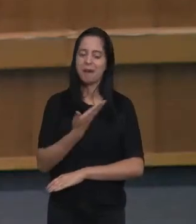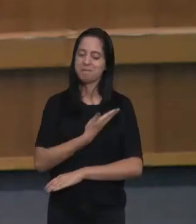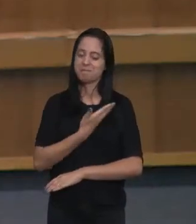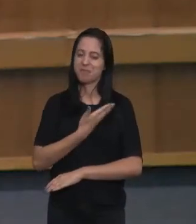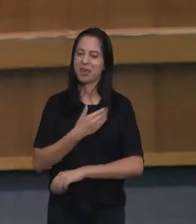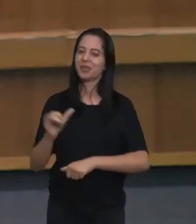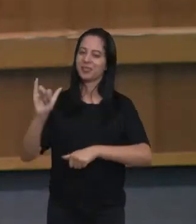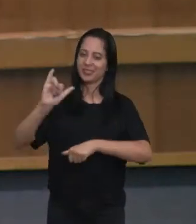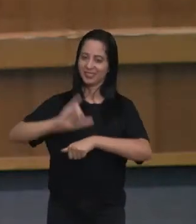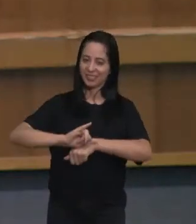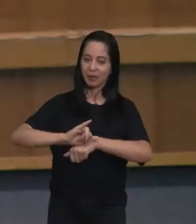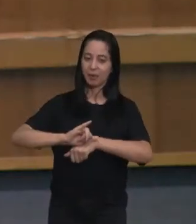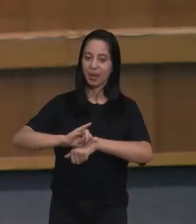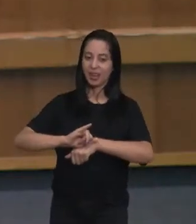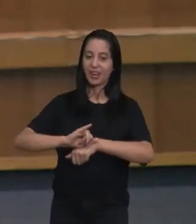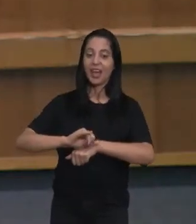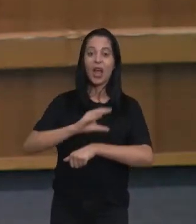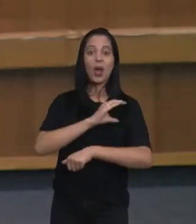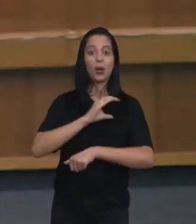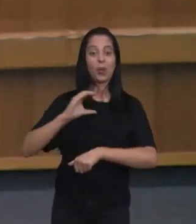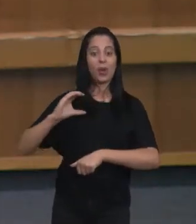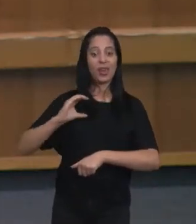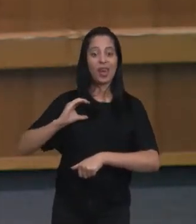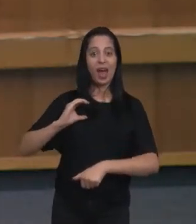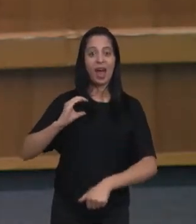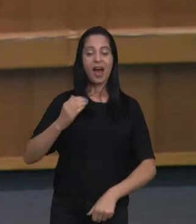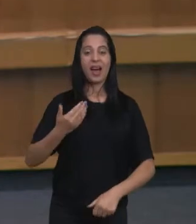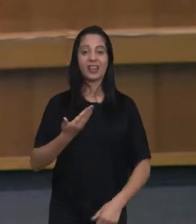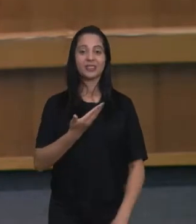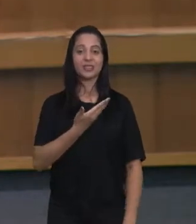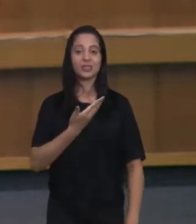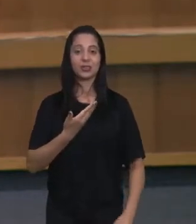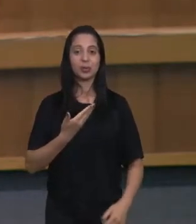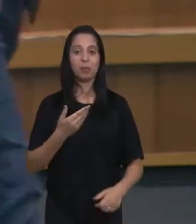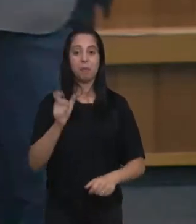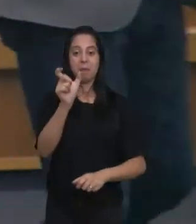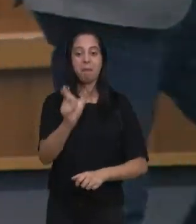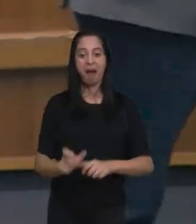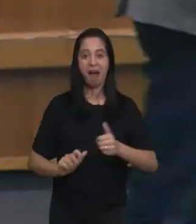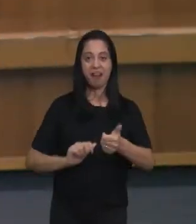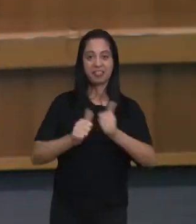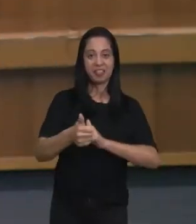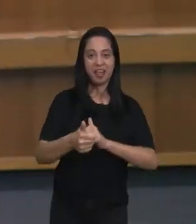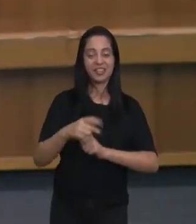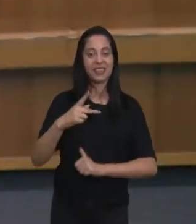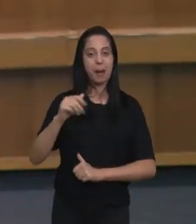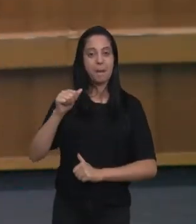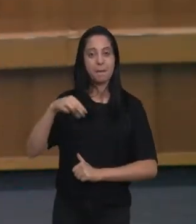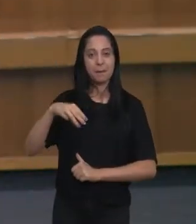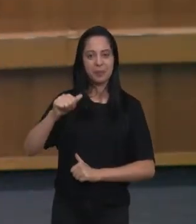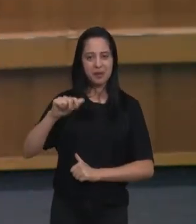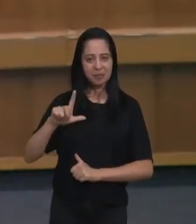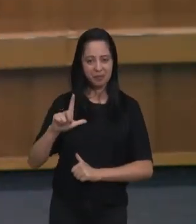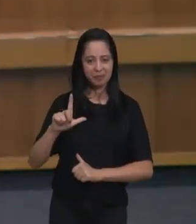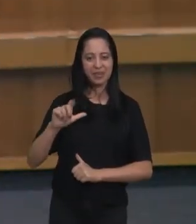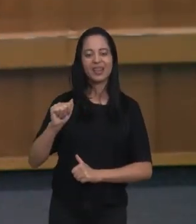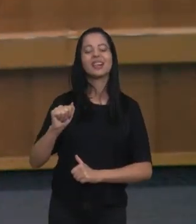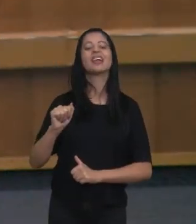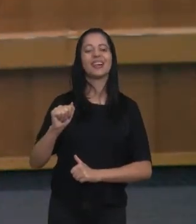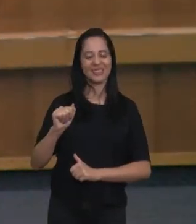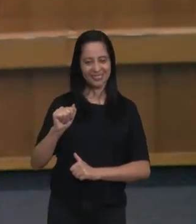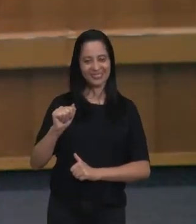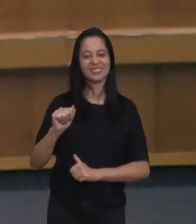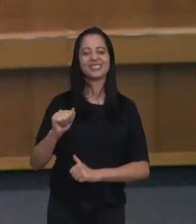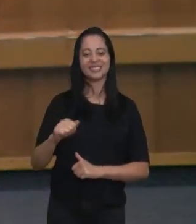Ilhabela, cunhado da nossa querida atleta olímpica Pamela Rosa, né? Nossa multicampeã Pamela Rosa.